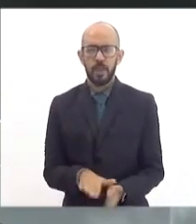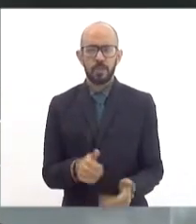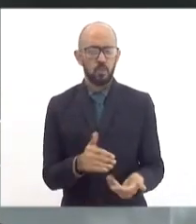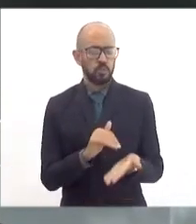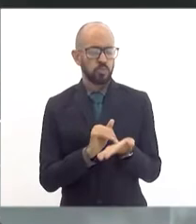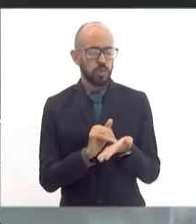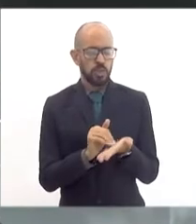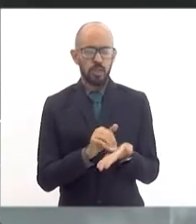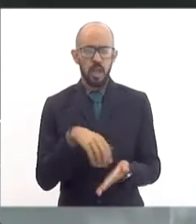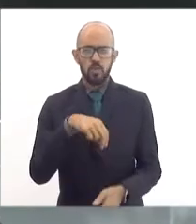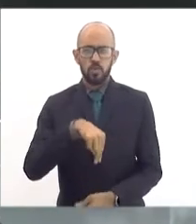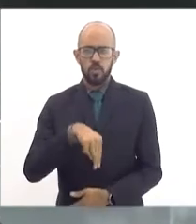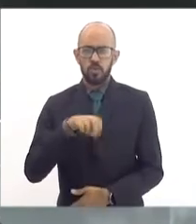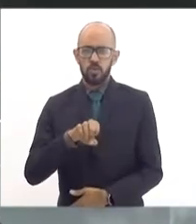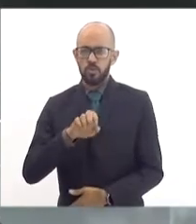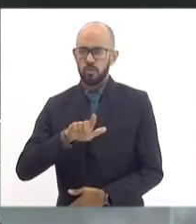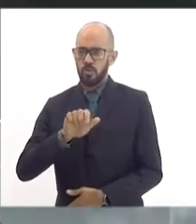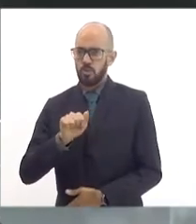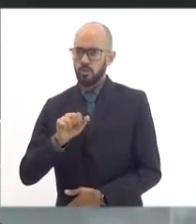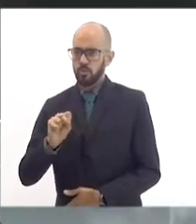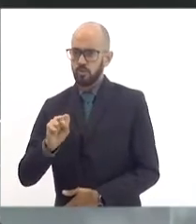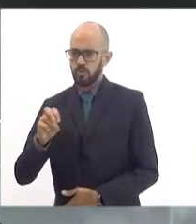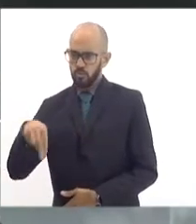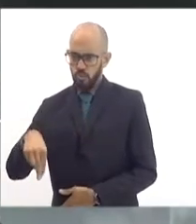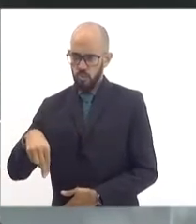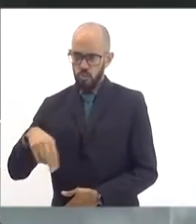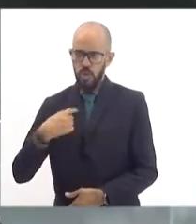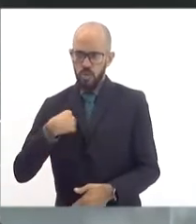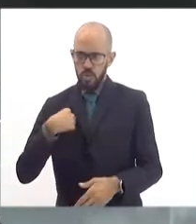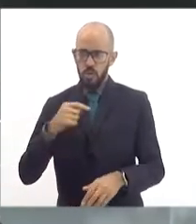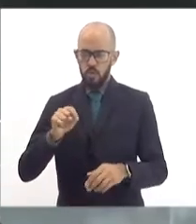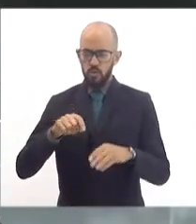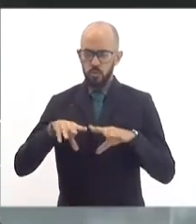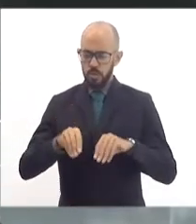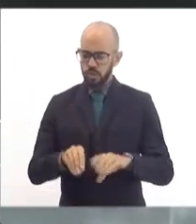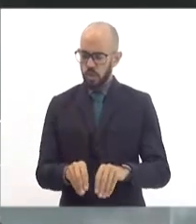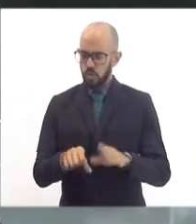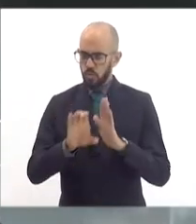Eu estou trabalhando num conceito antigo,